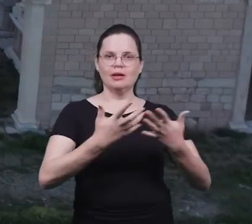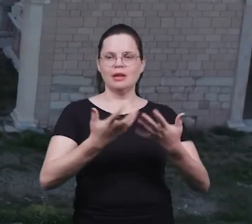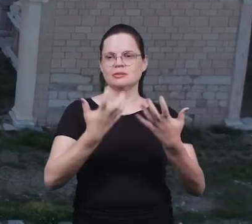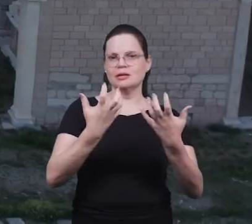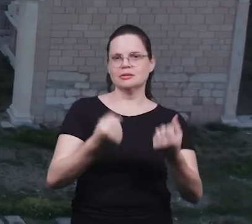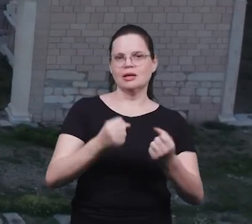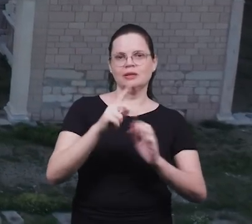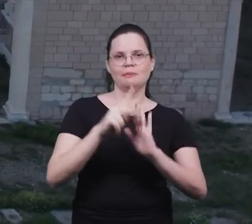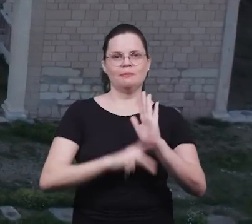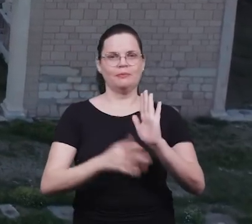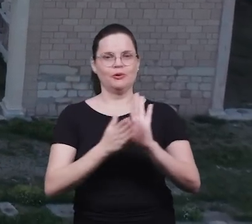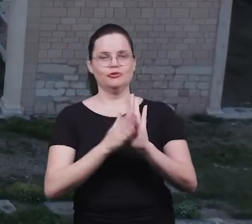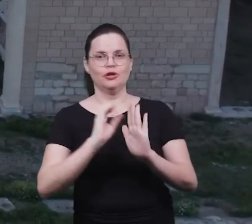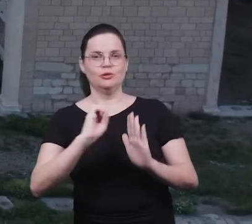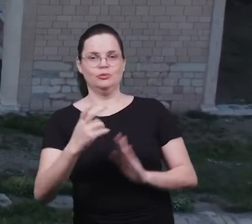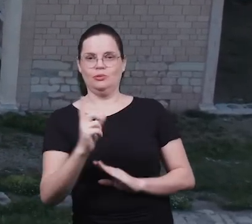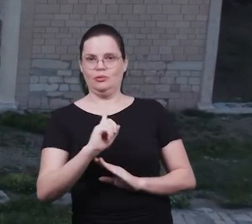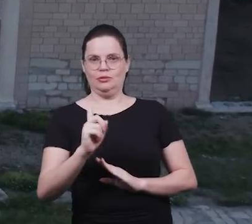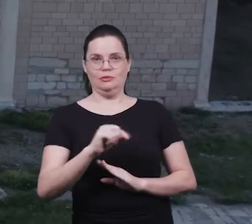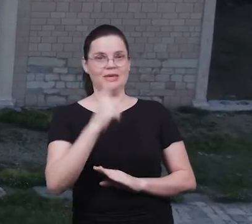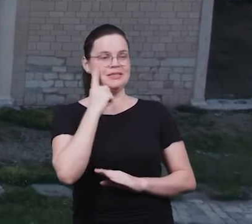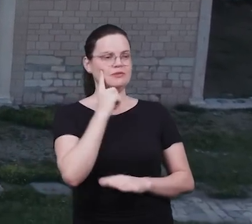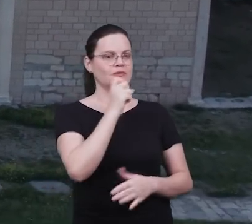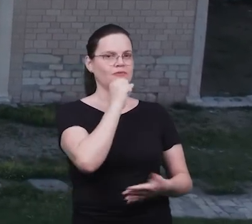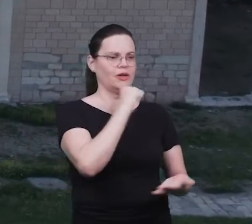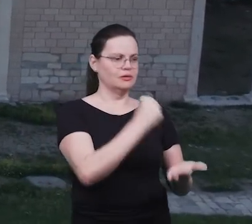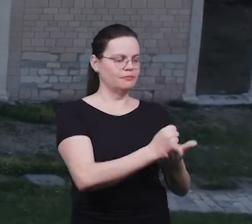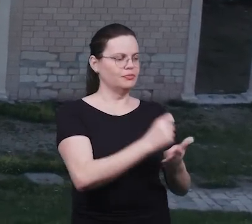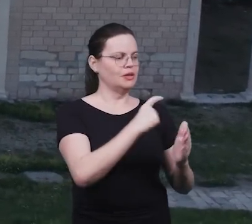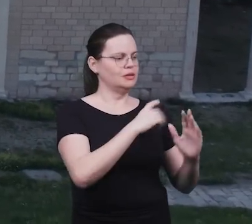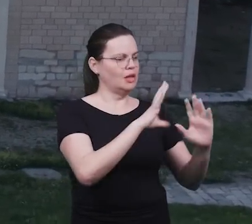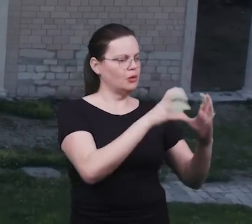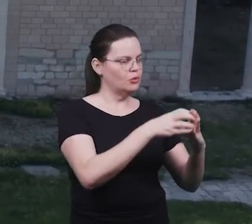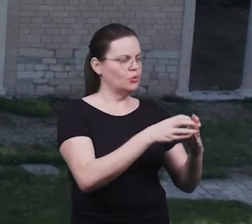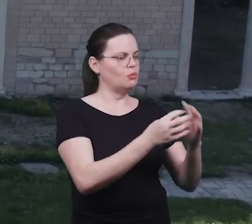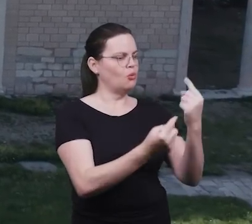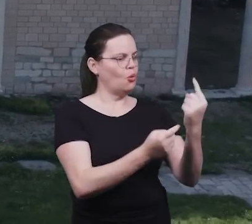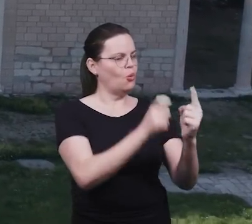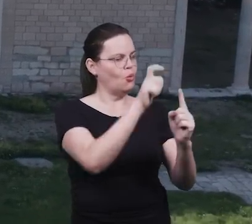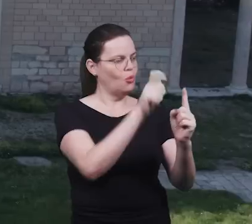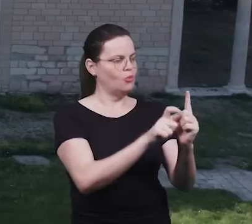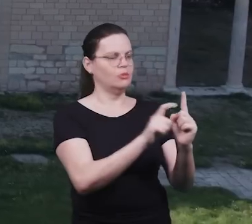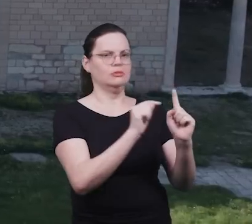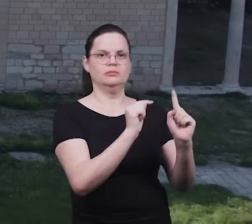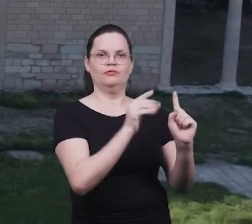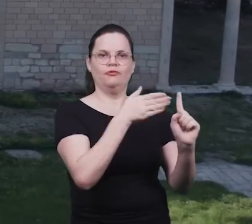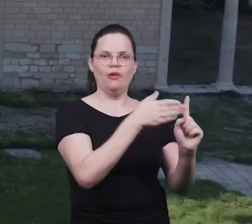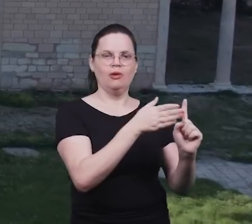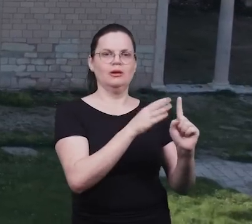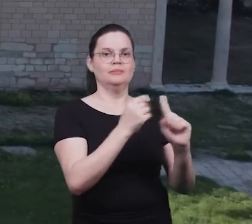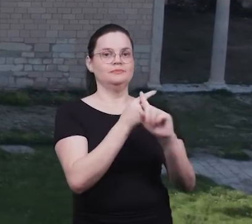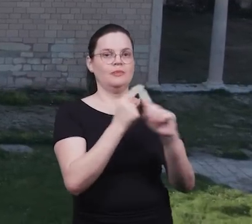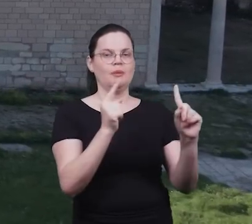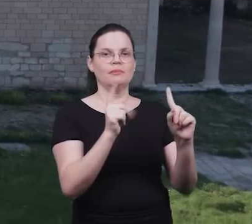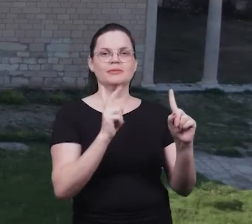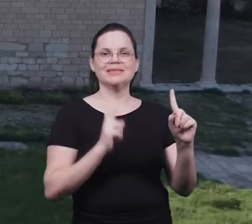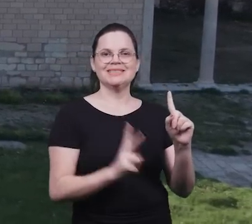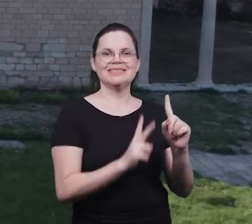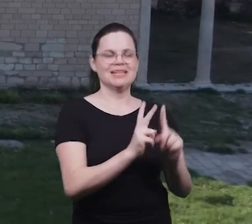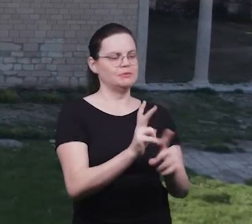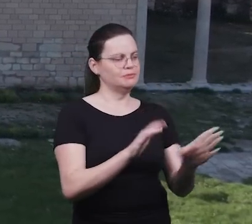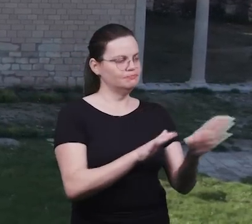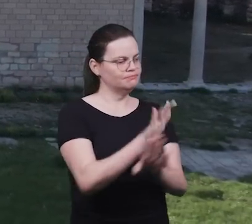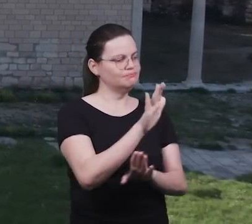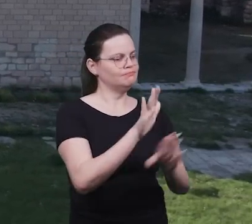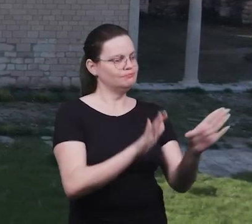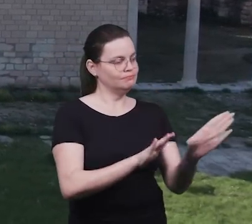trata com homens, com grupos e tudo isso, mas sempre no sentido de trazer à memória deles o desejo